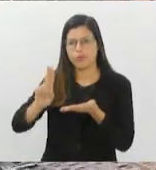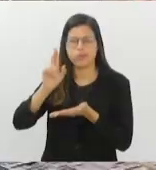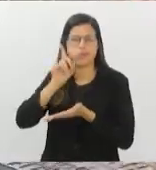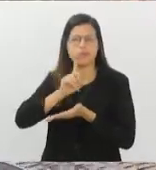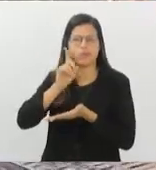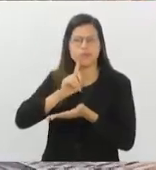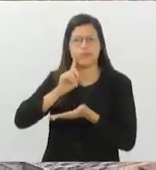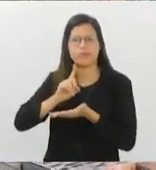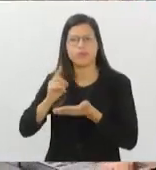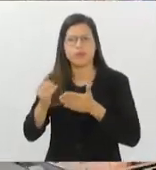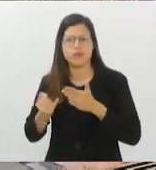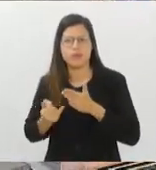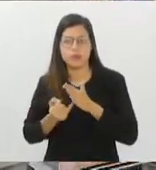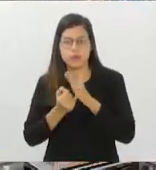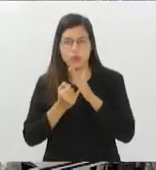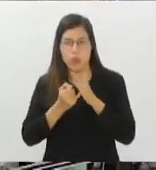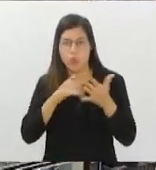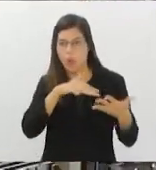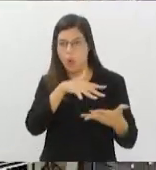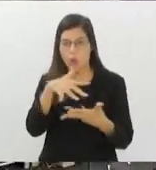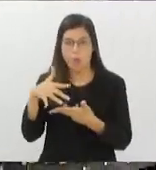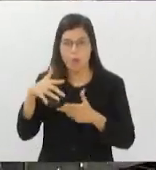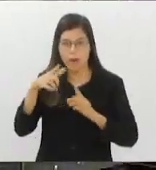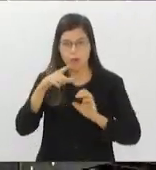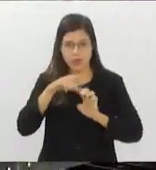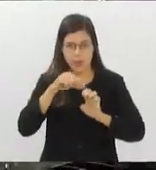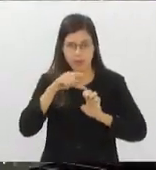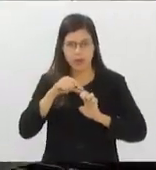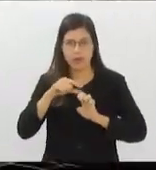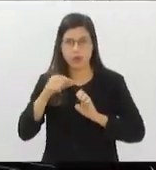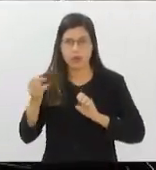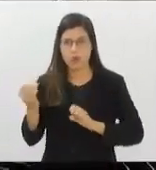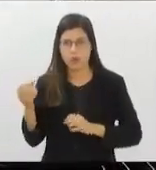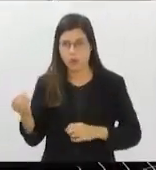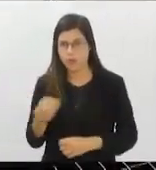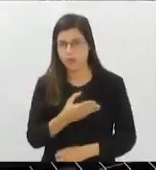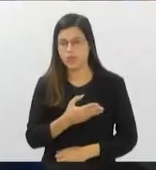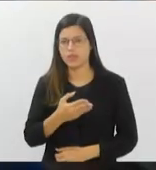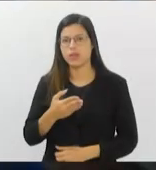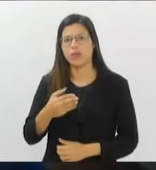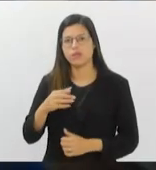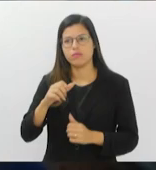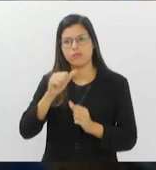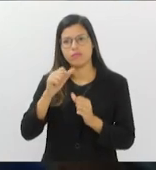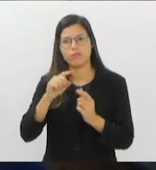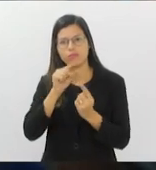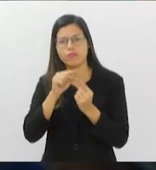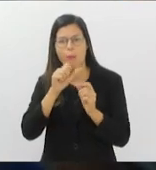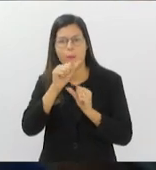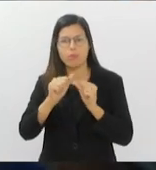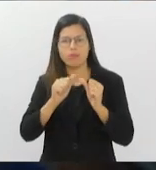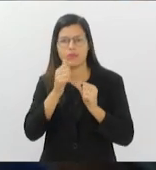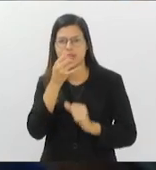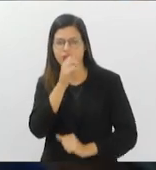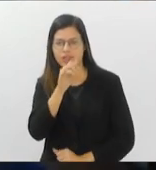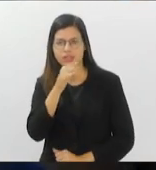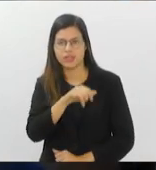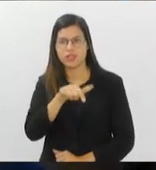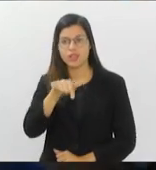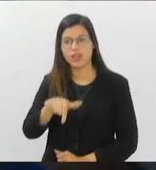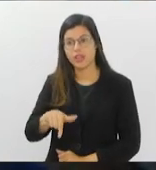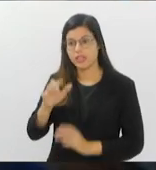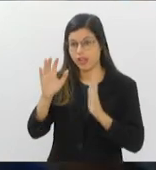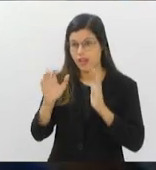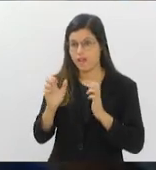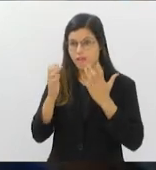de Inovação e Empreendedorismo visa contribuir para a discussão de transição energética. O Energy Summit é um verdadeiro game changer